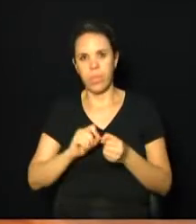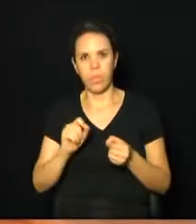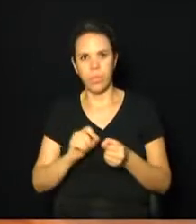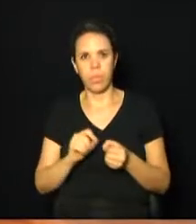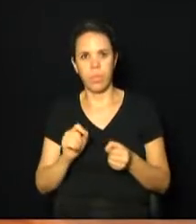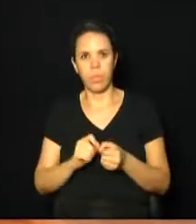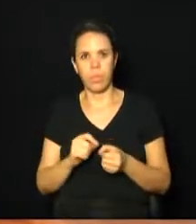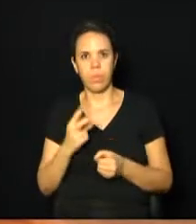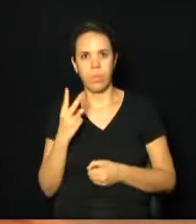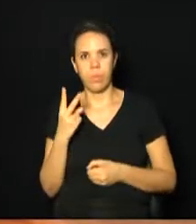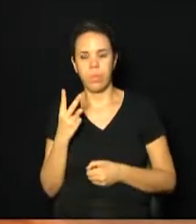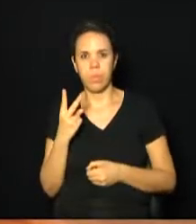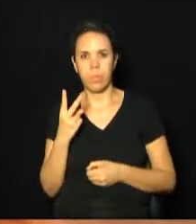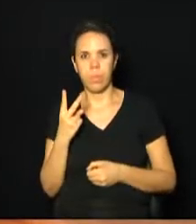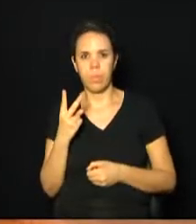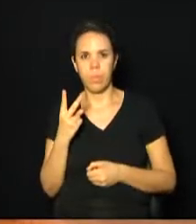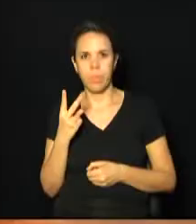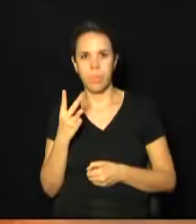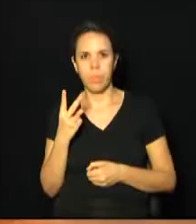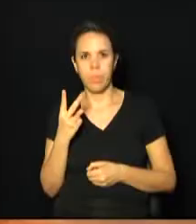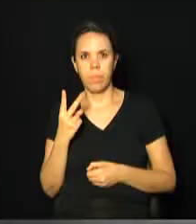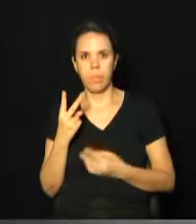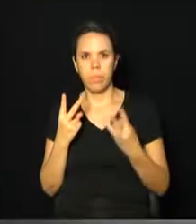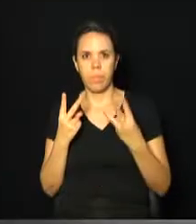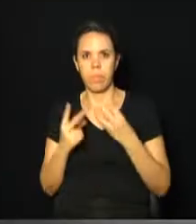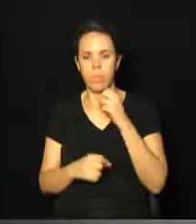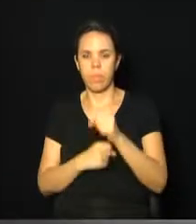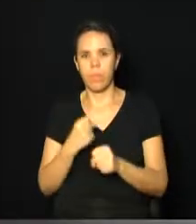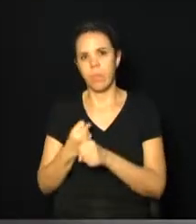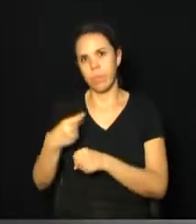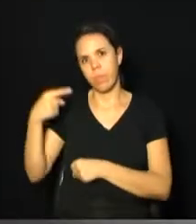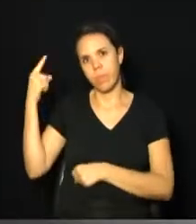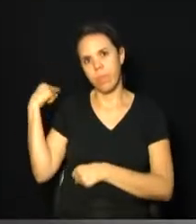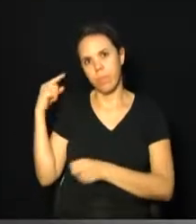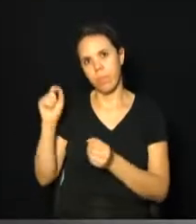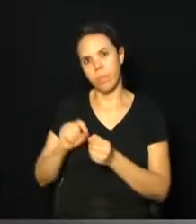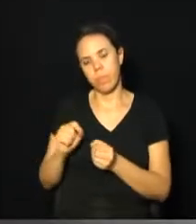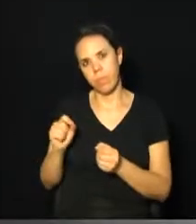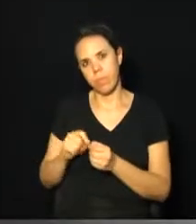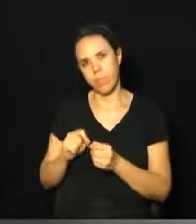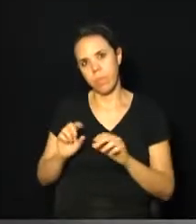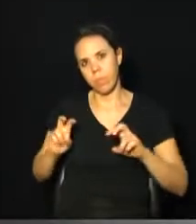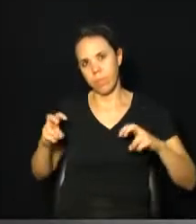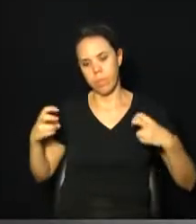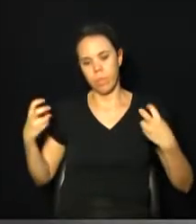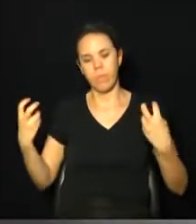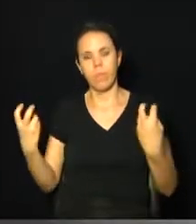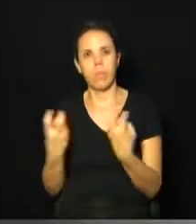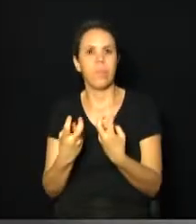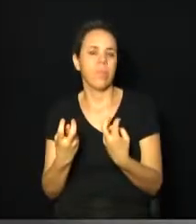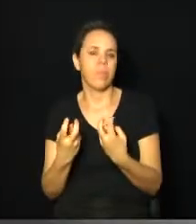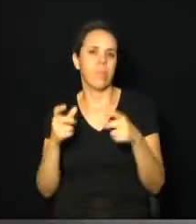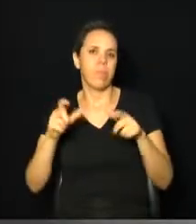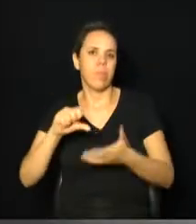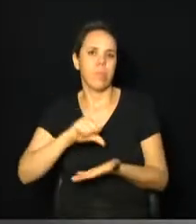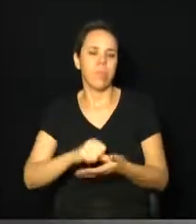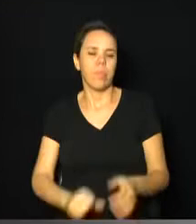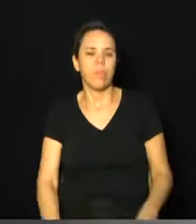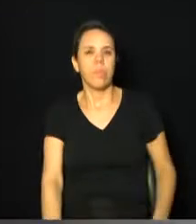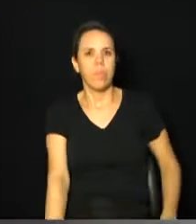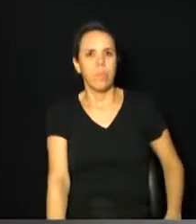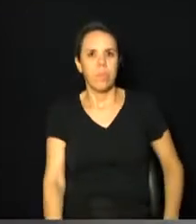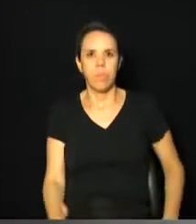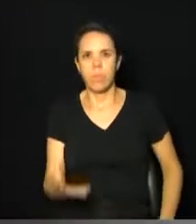Há 2 ou 3 anos atrás foi feito um cercamento dessa região. Só que